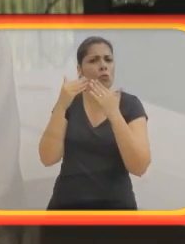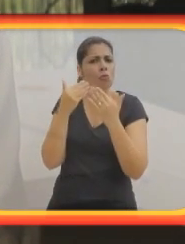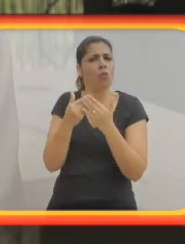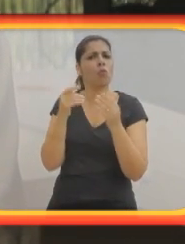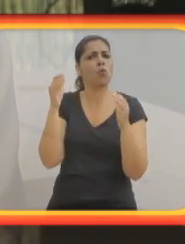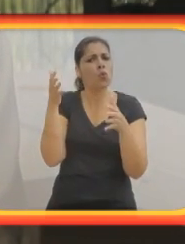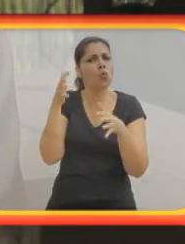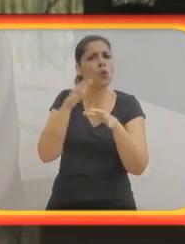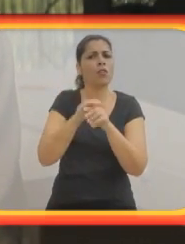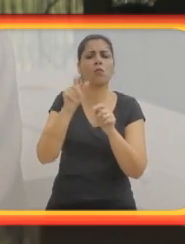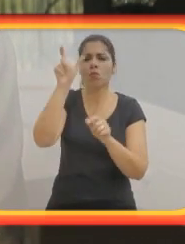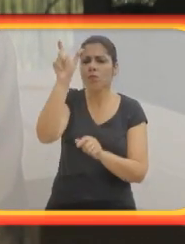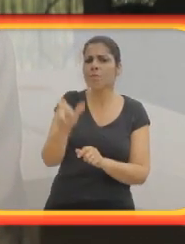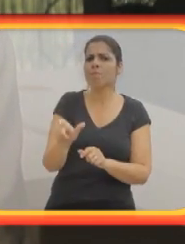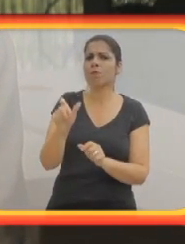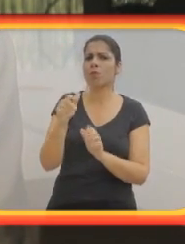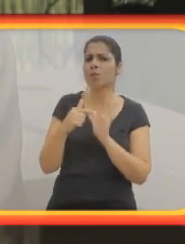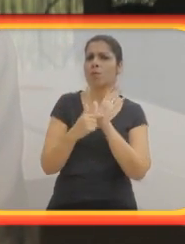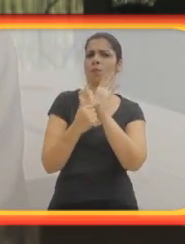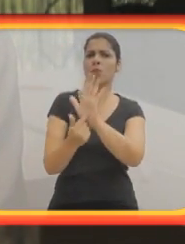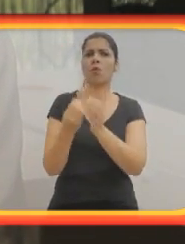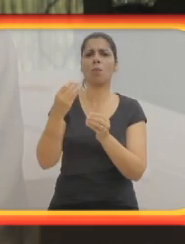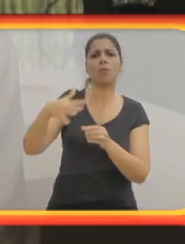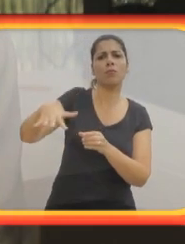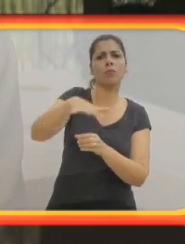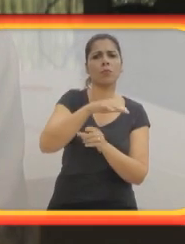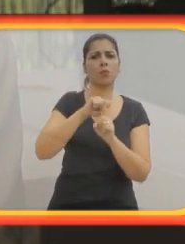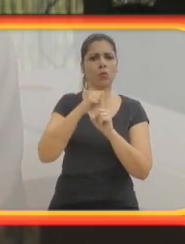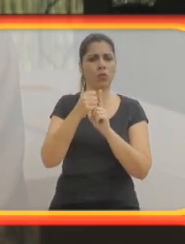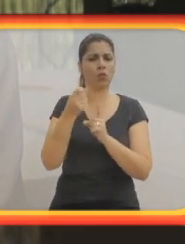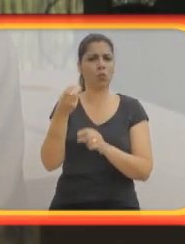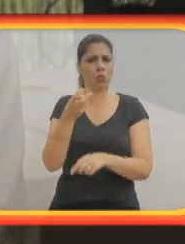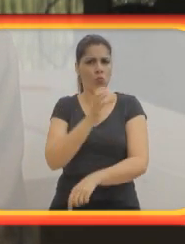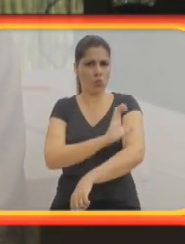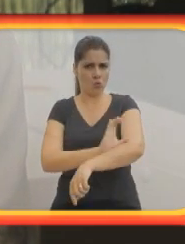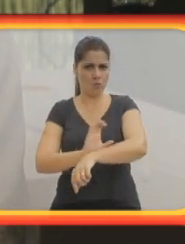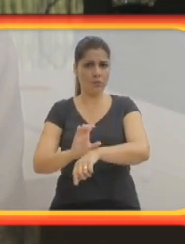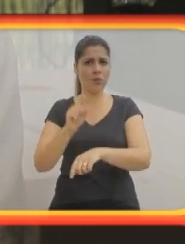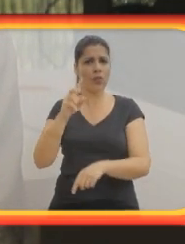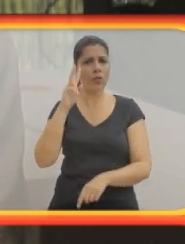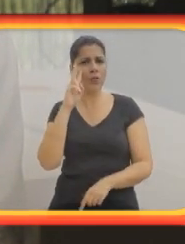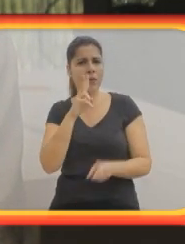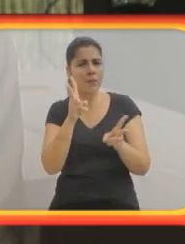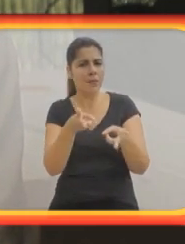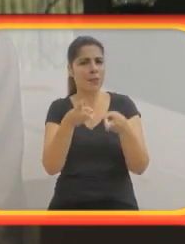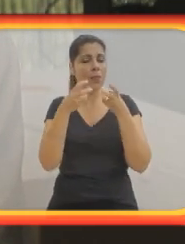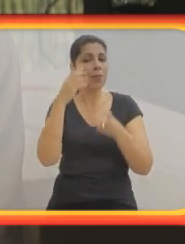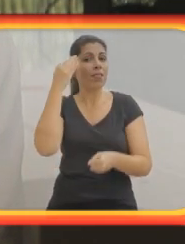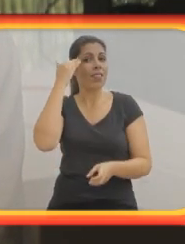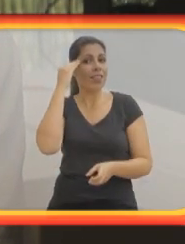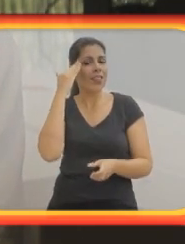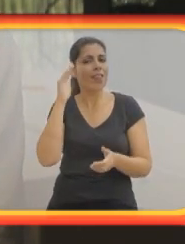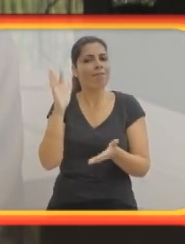especial porque ela inclua. Eu entendo que a escola que inclui faz o seu papel como um ambiente